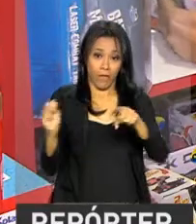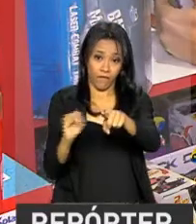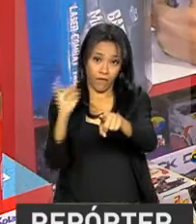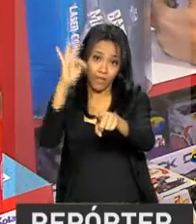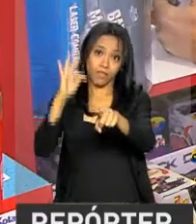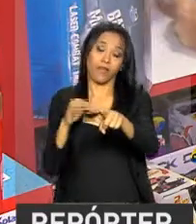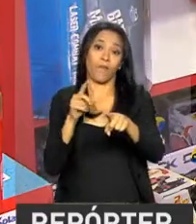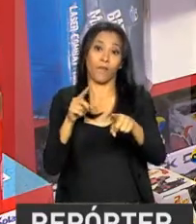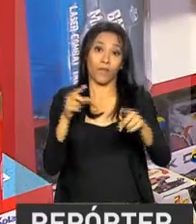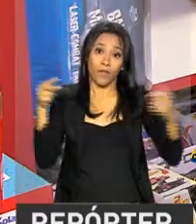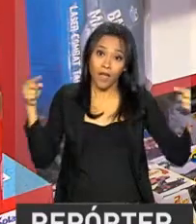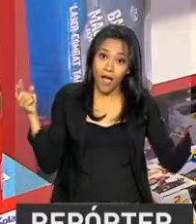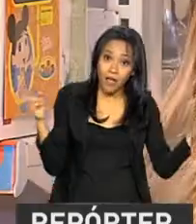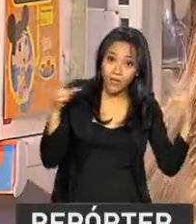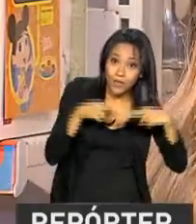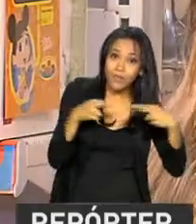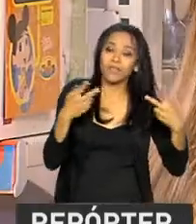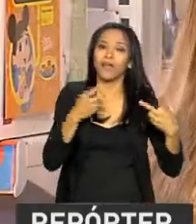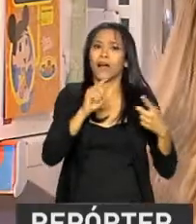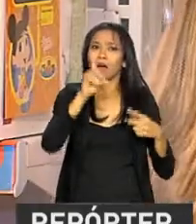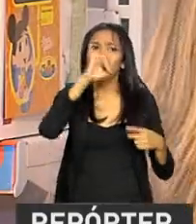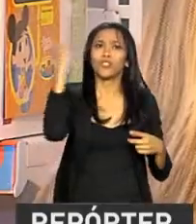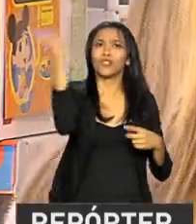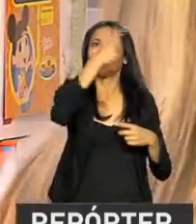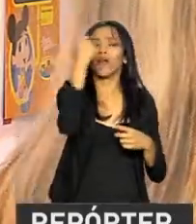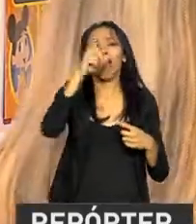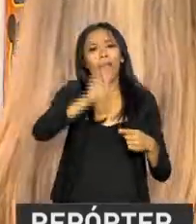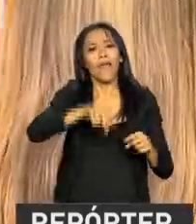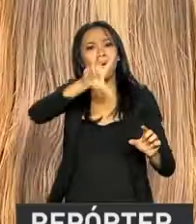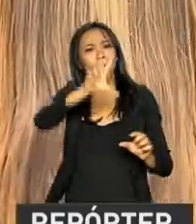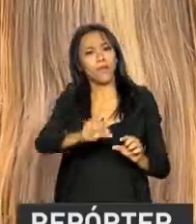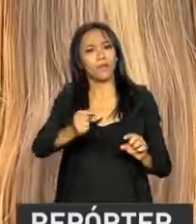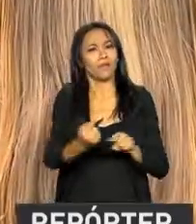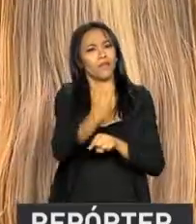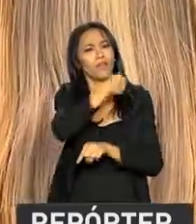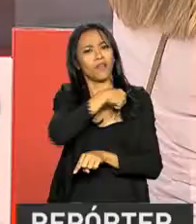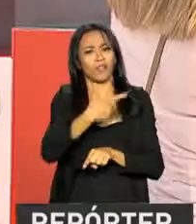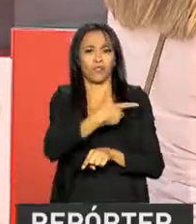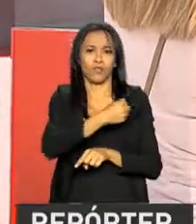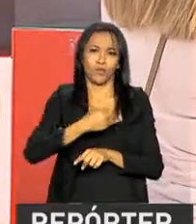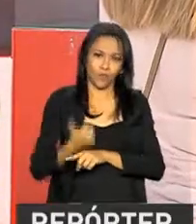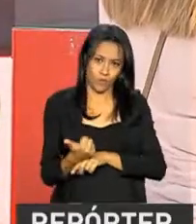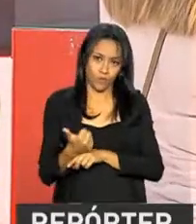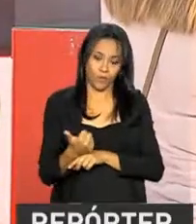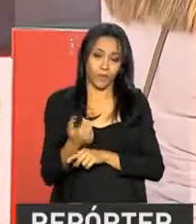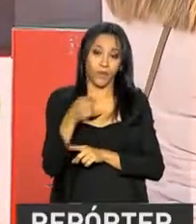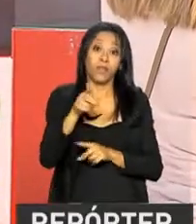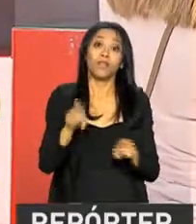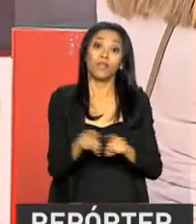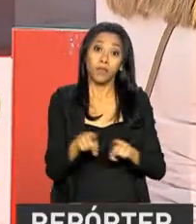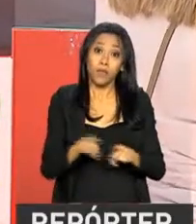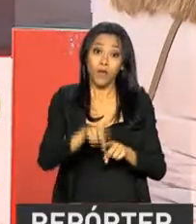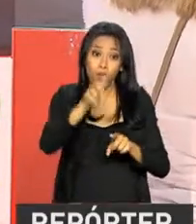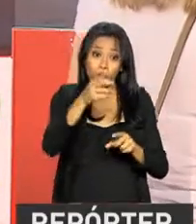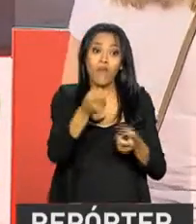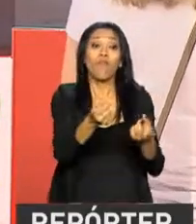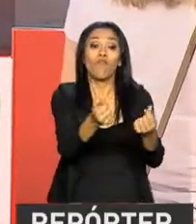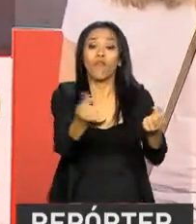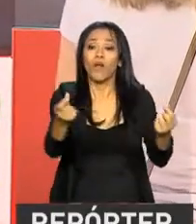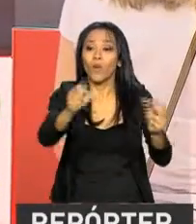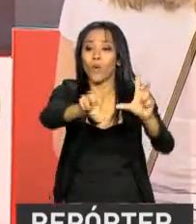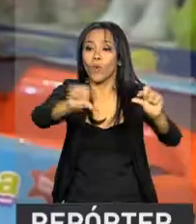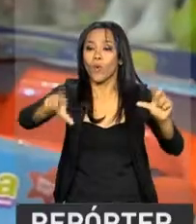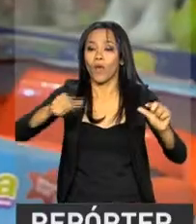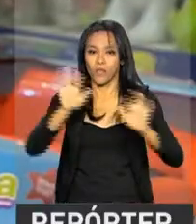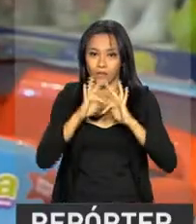a esta data comemorativa deverá ser a menor desde 2001 ea queda geral dos preços alivia as